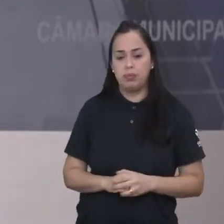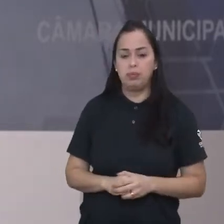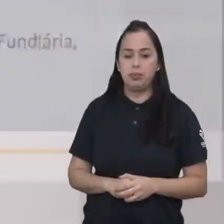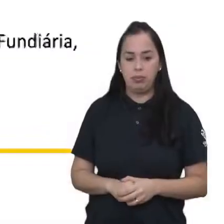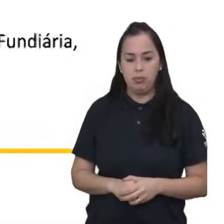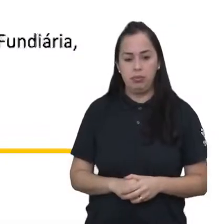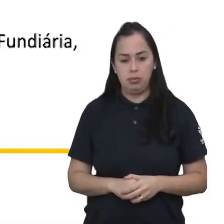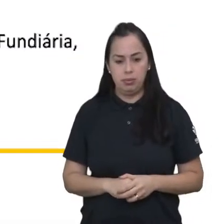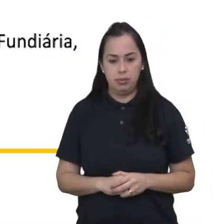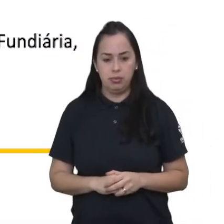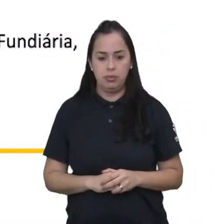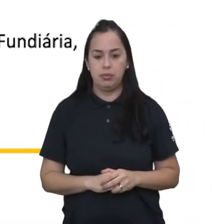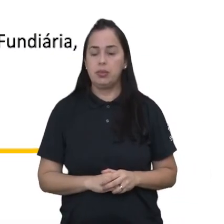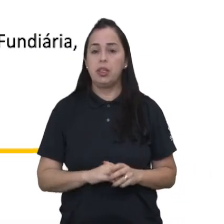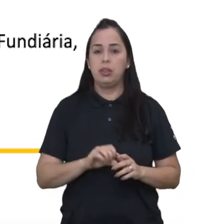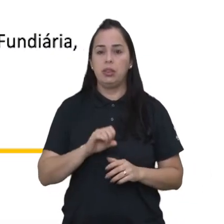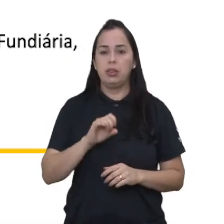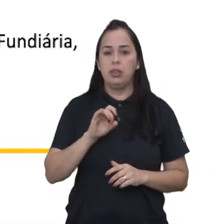E só para,